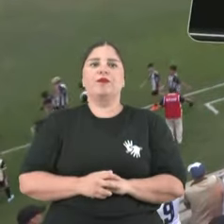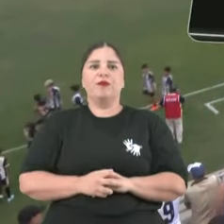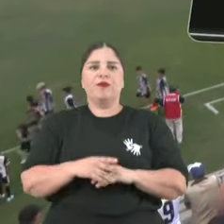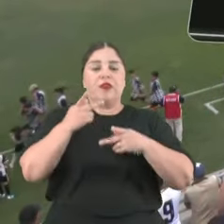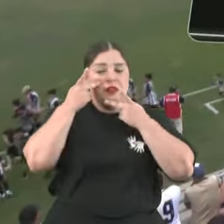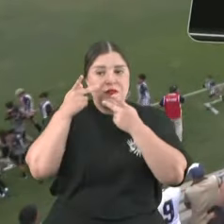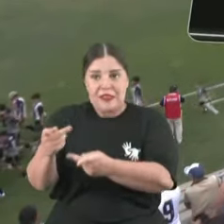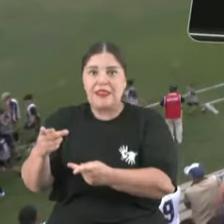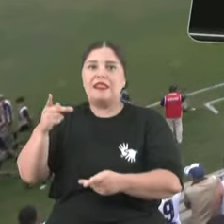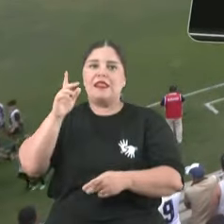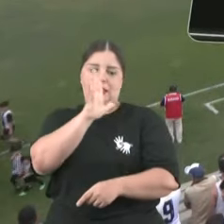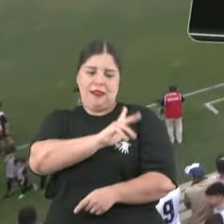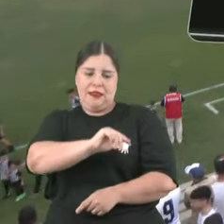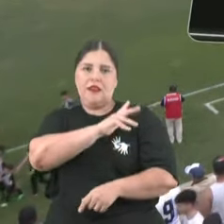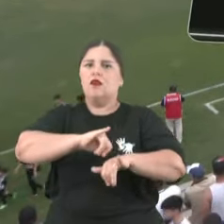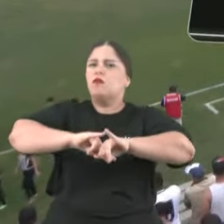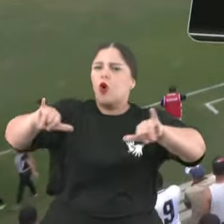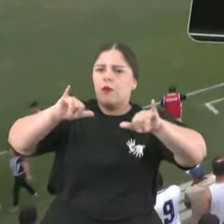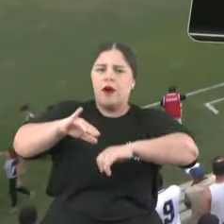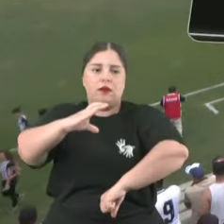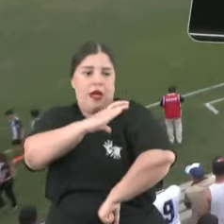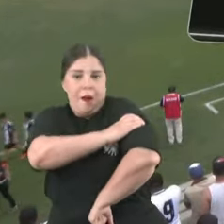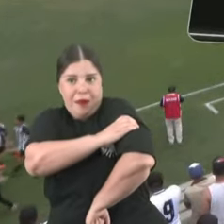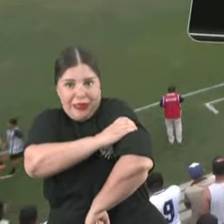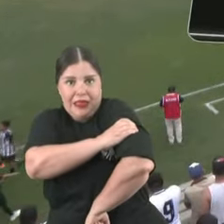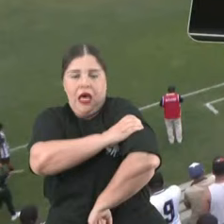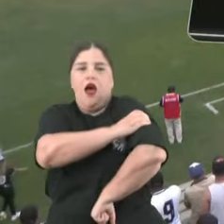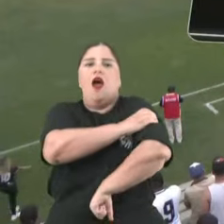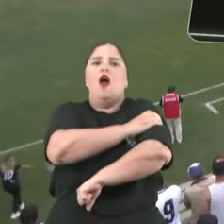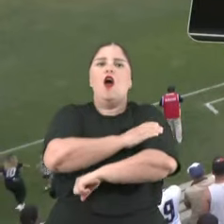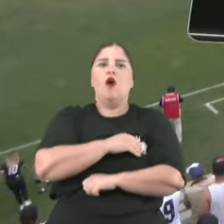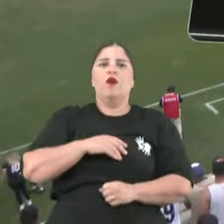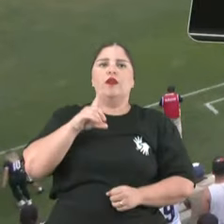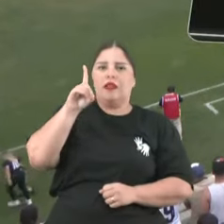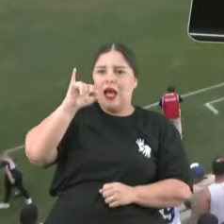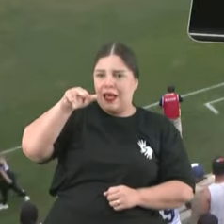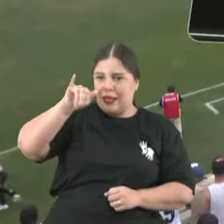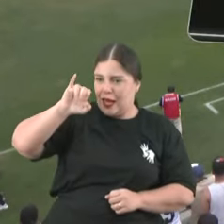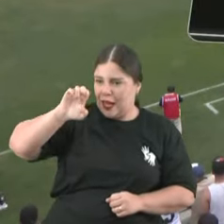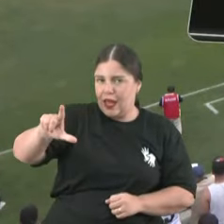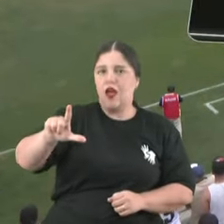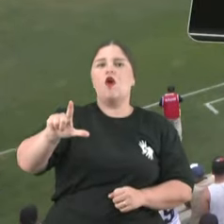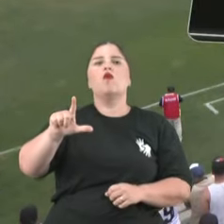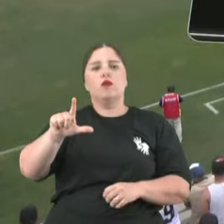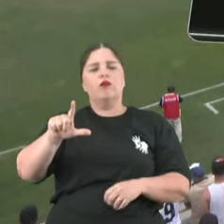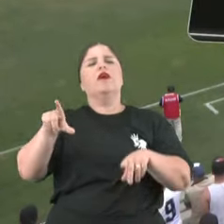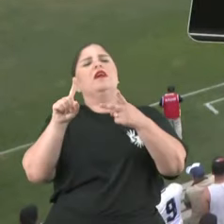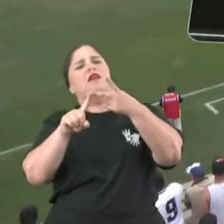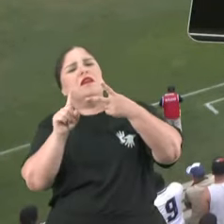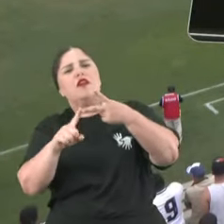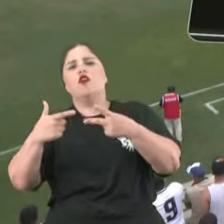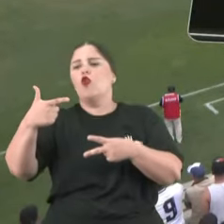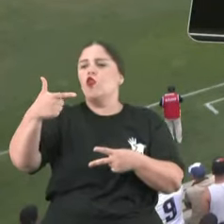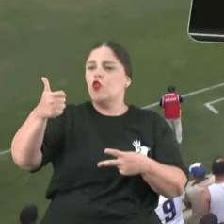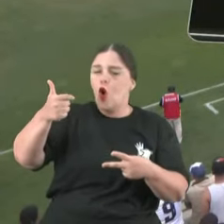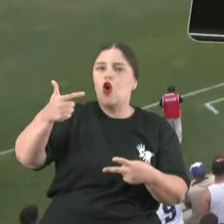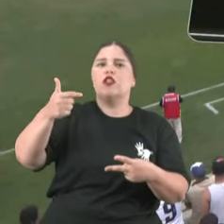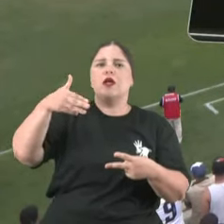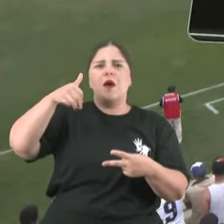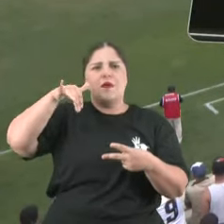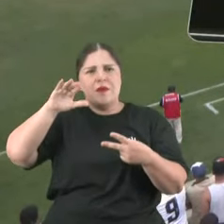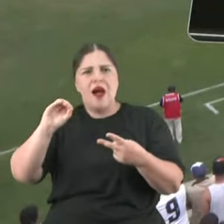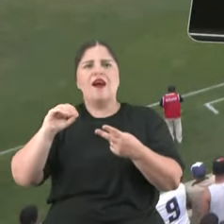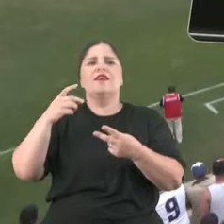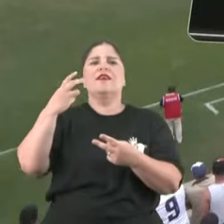formação, capitaneados por Daniel Paulista, o treinador do Galo, que vem a campo com Matheus Albino, 12, 32 pro Hereda,